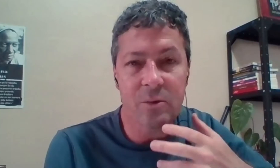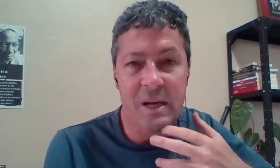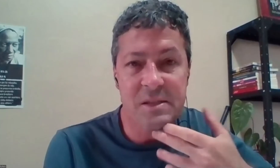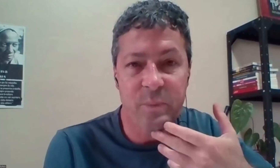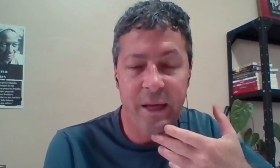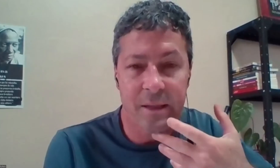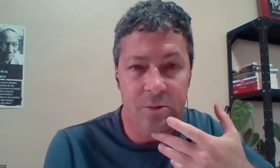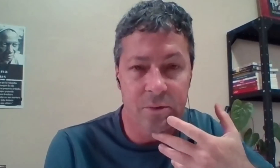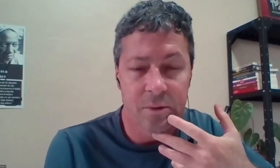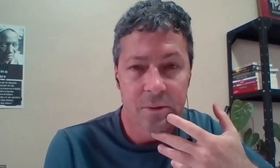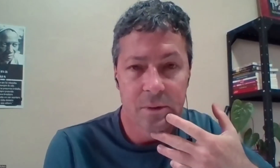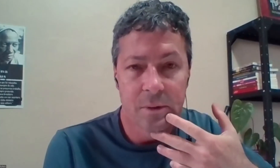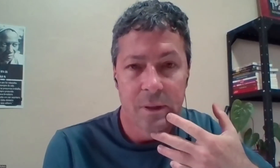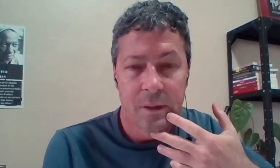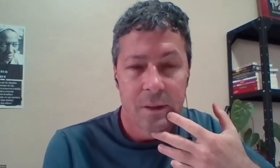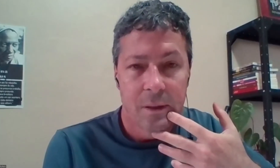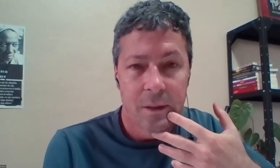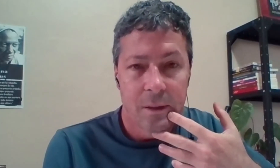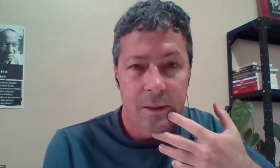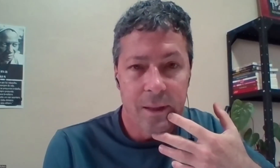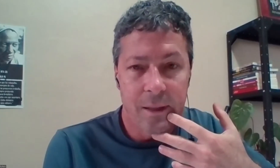Também no aspecto